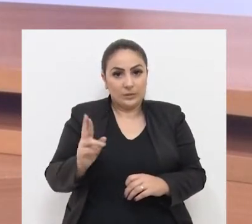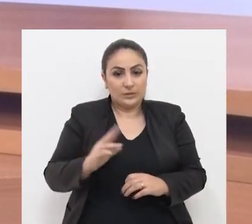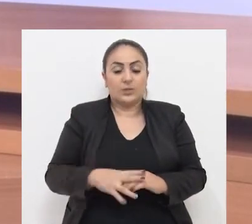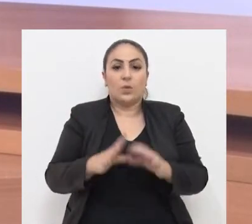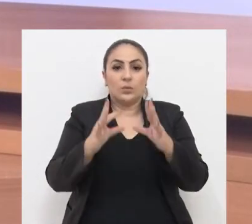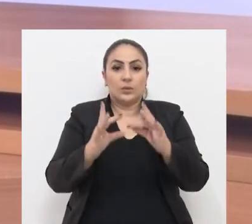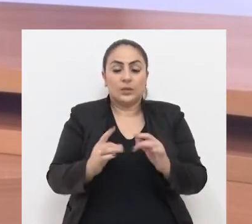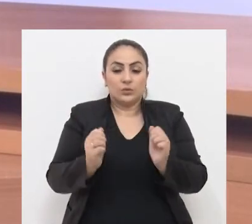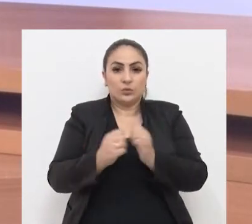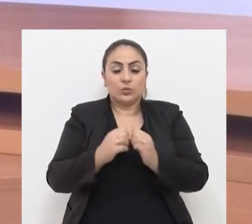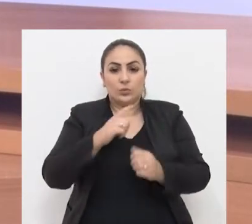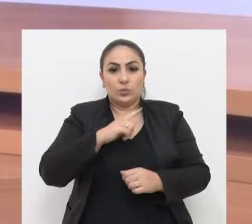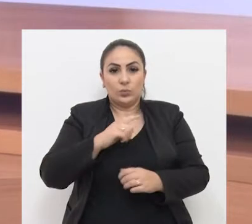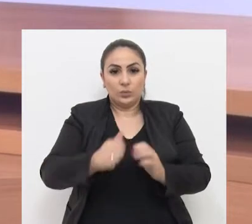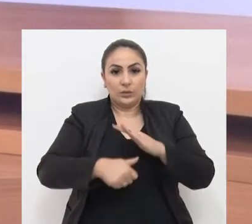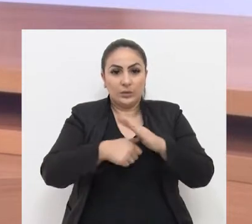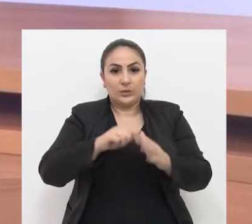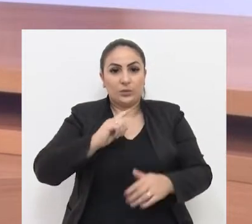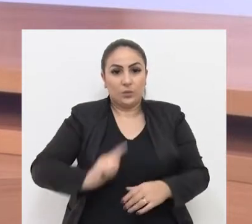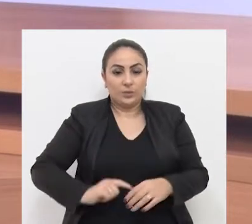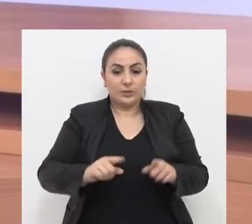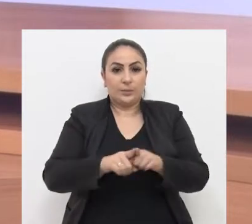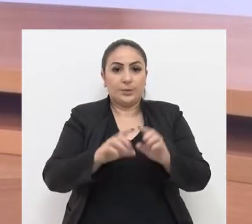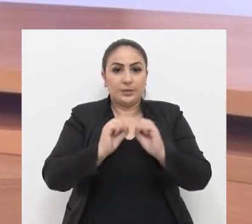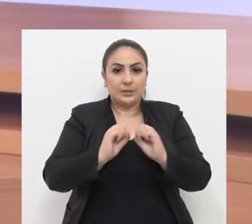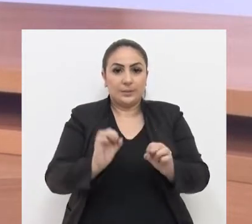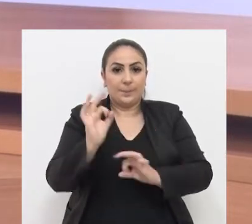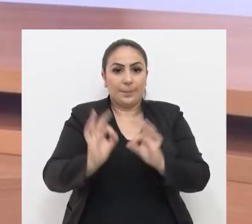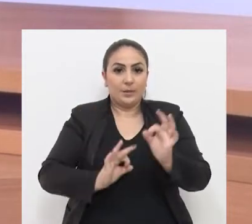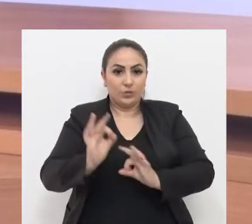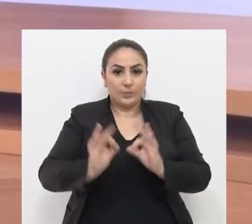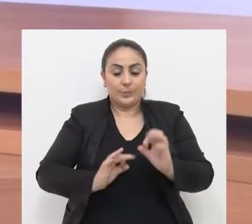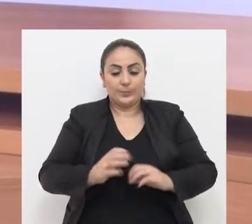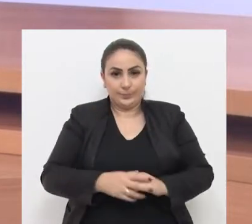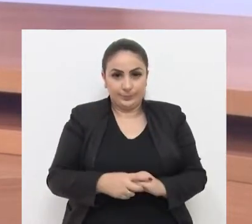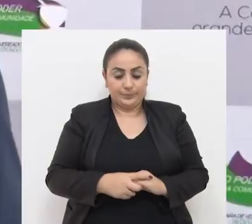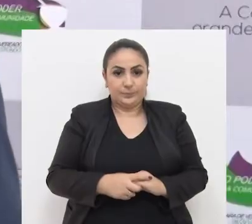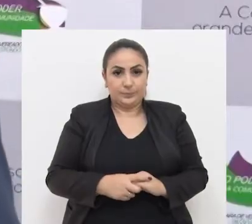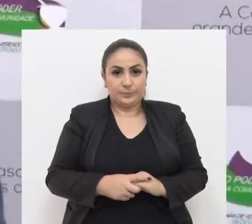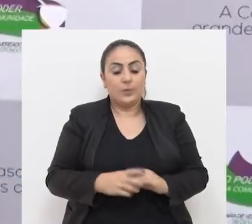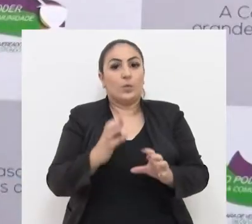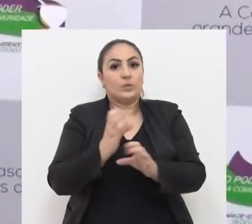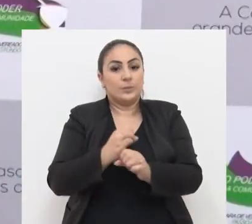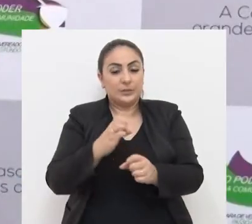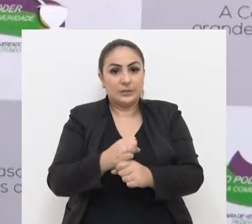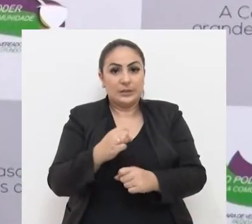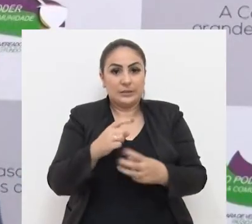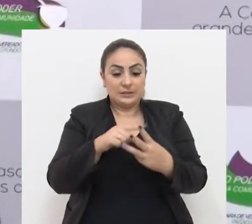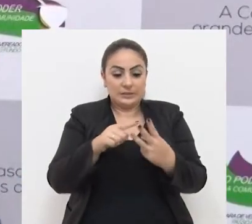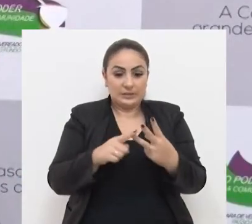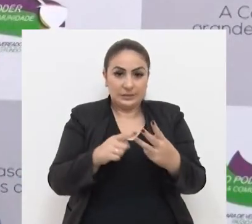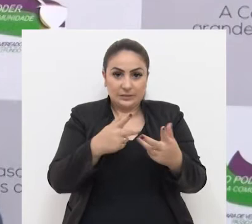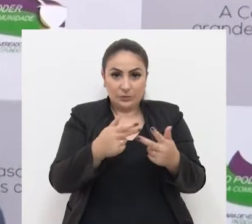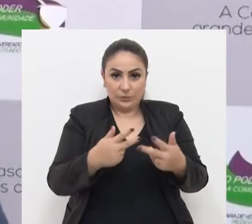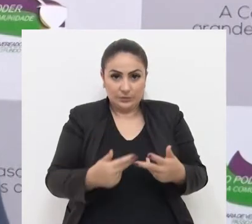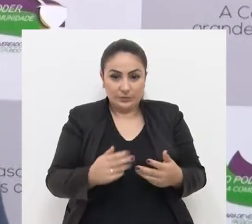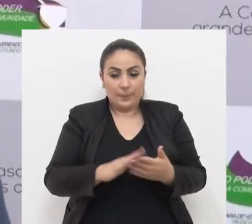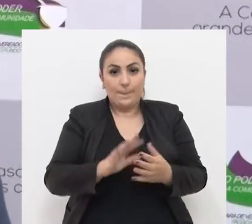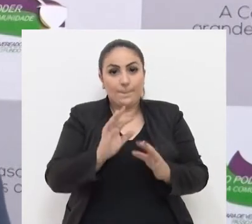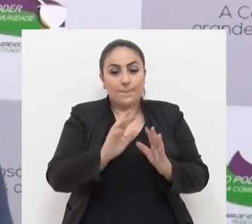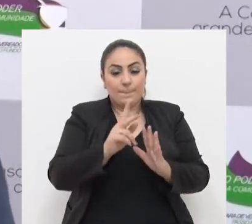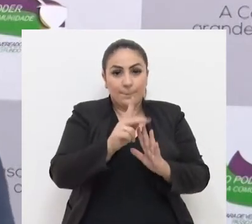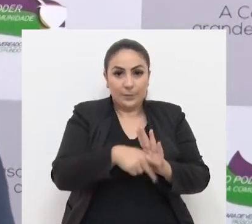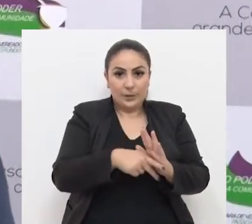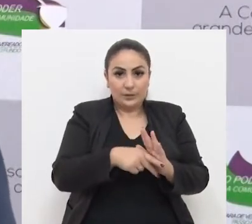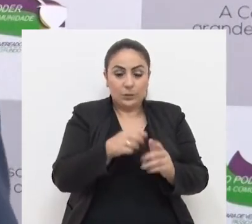Os detalhes com o líder do governo e a secretária de Planejamento. A questão orçamentária são 3 peças, né? É o